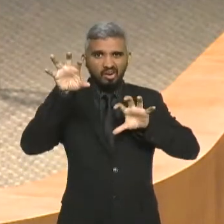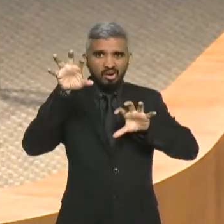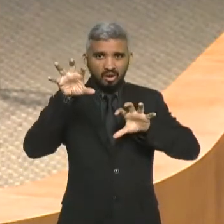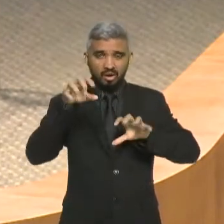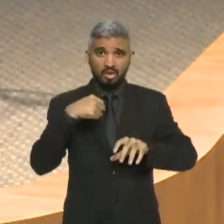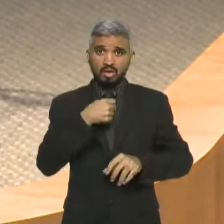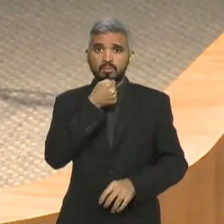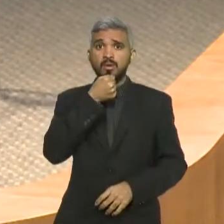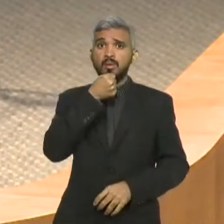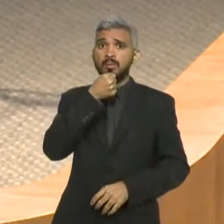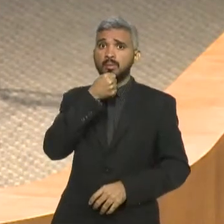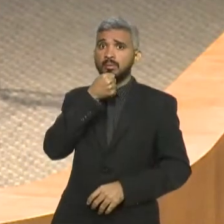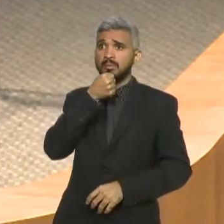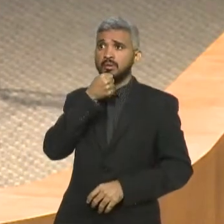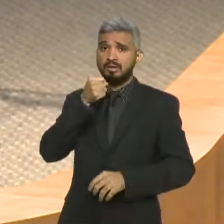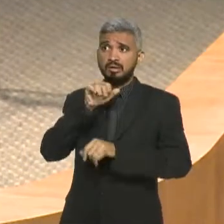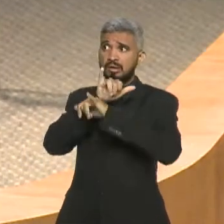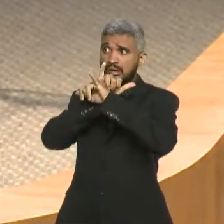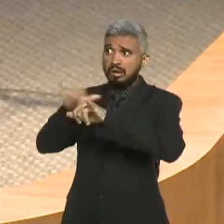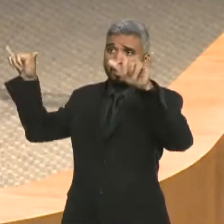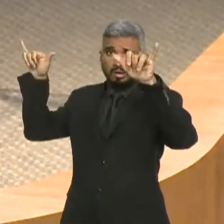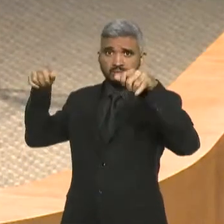Tribuna Assembleia?